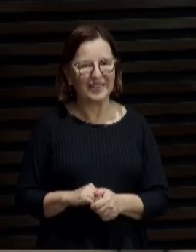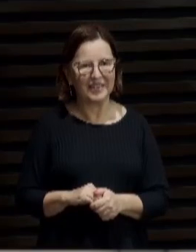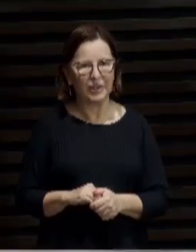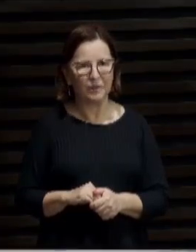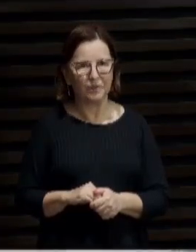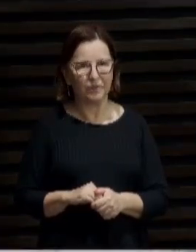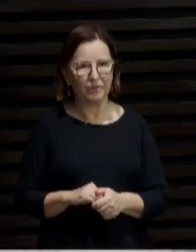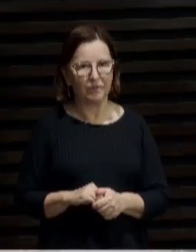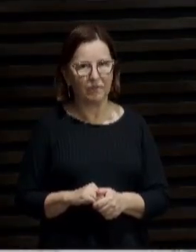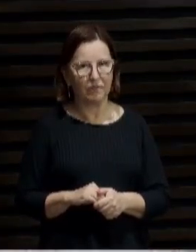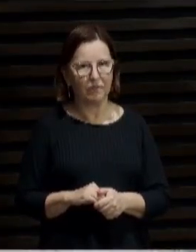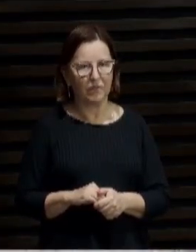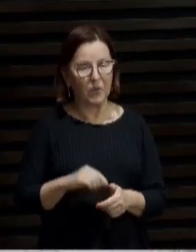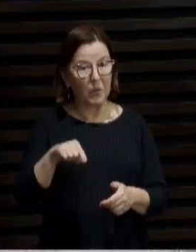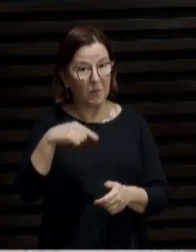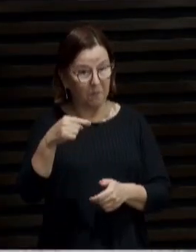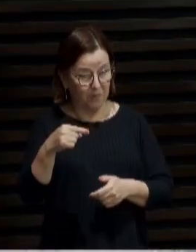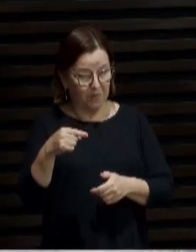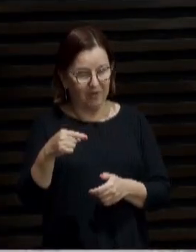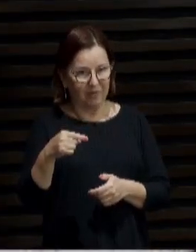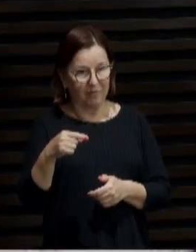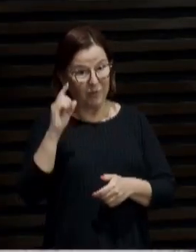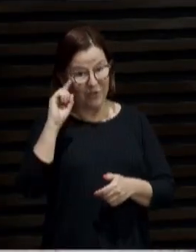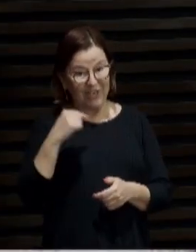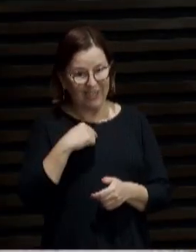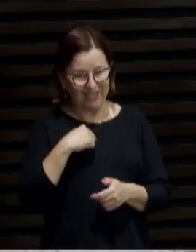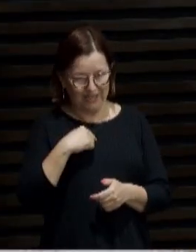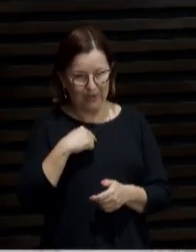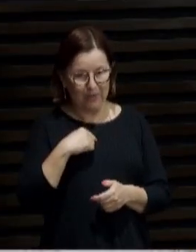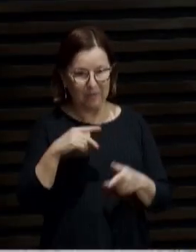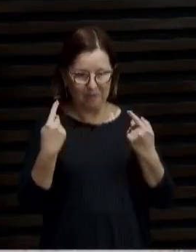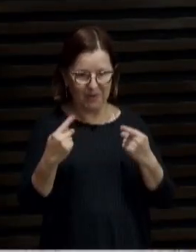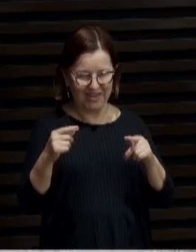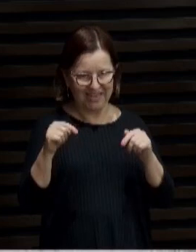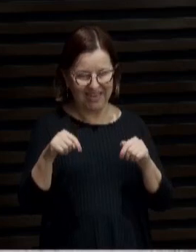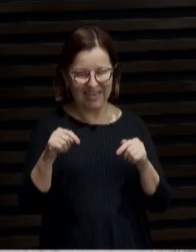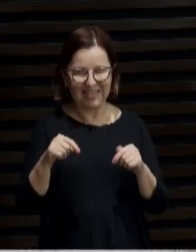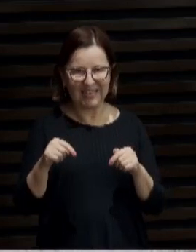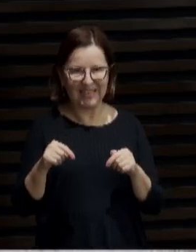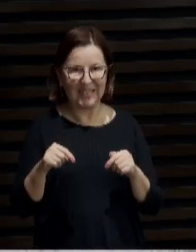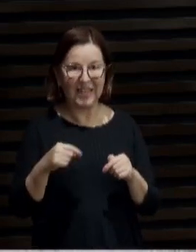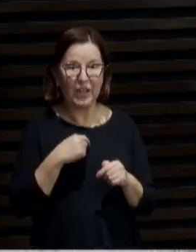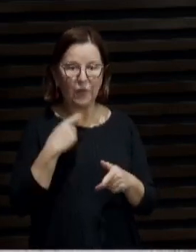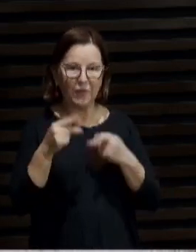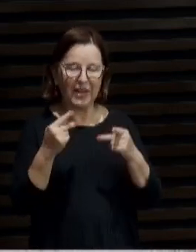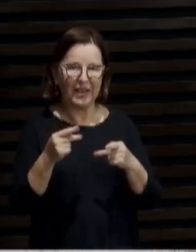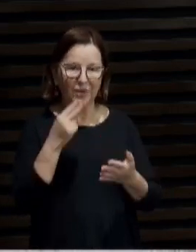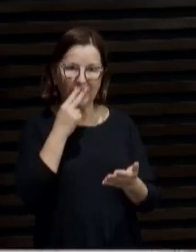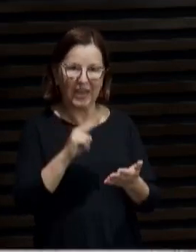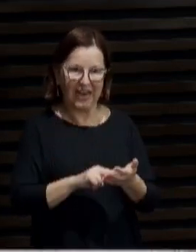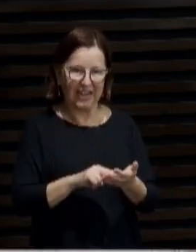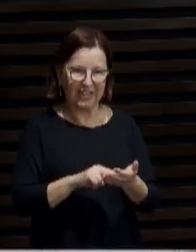Acho que na próxima vez que eu estiver aqui, na próxima oportunidade de continuação desse estudo do Apocalipse, nós vamos falar sobre a carta de Jesus